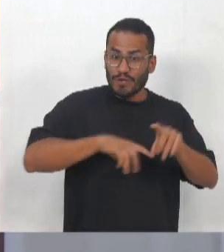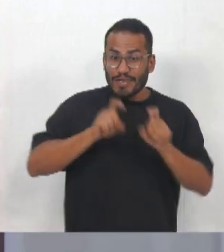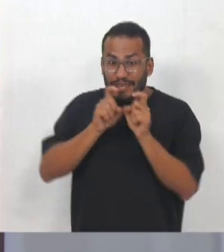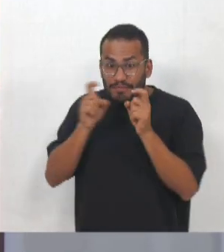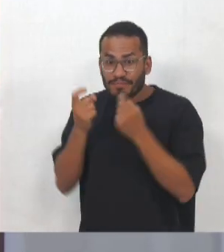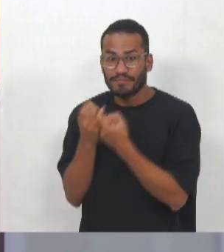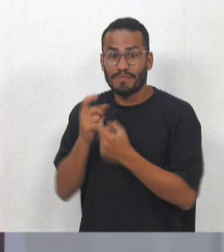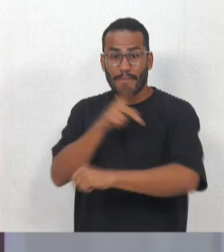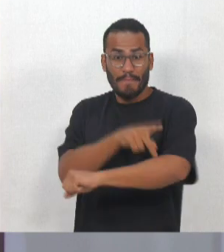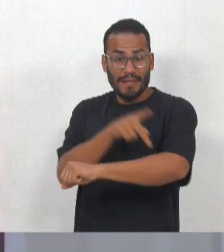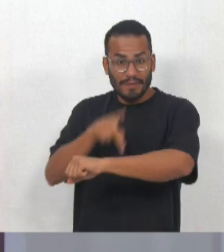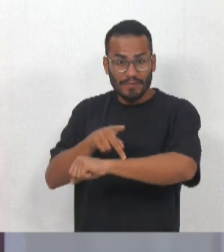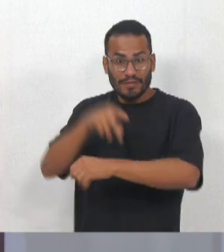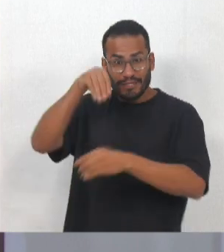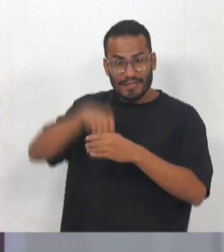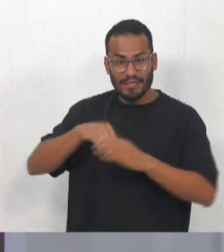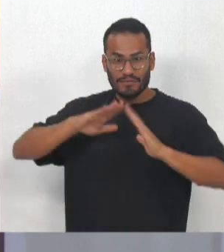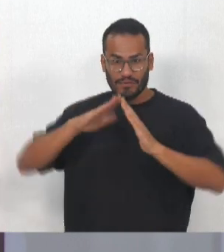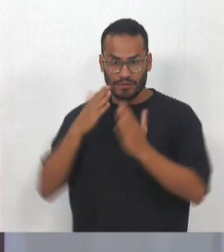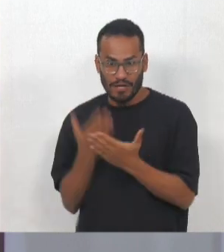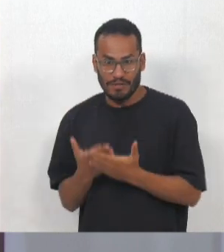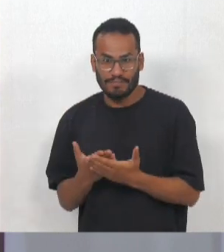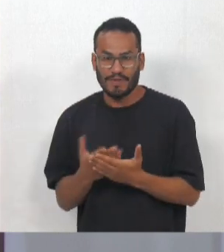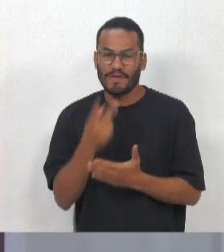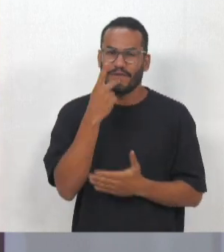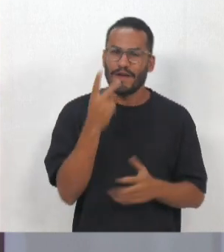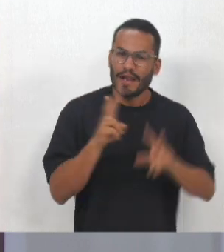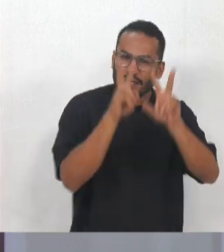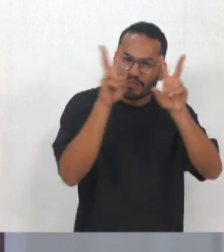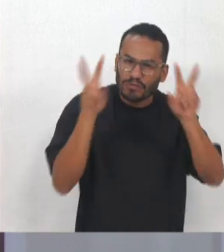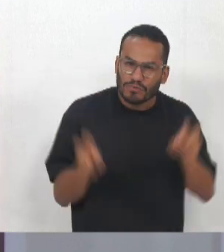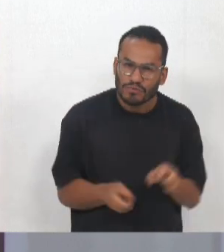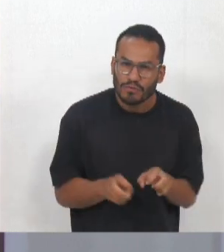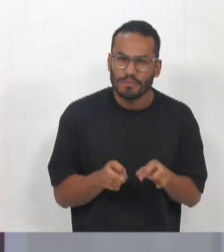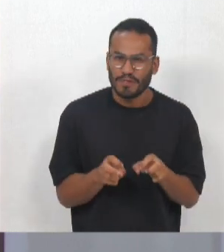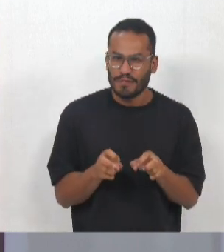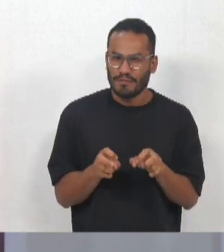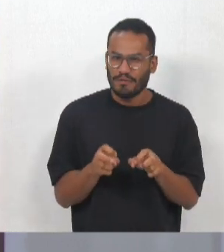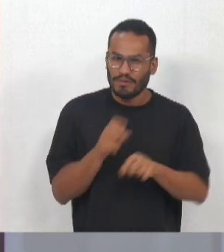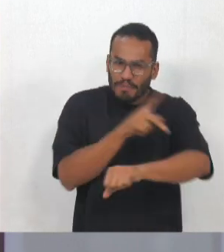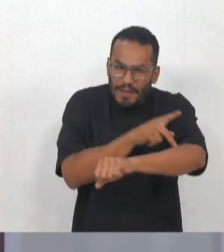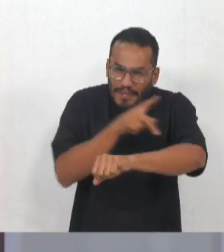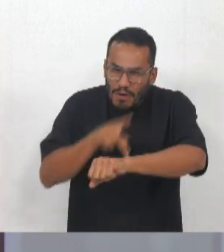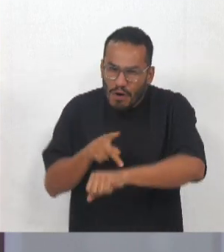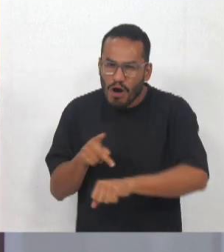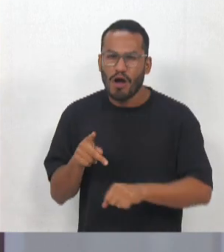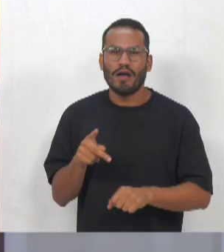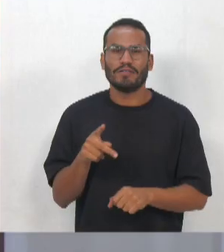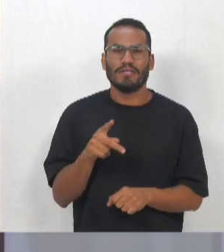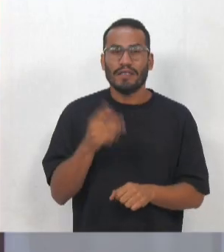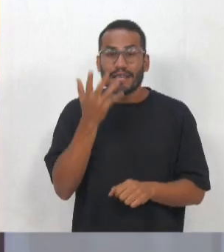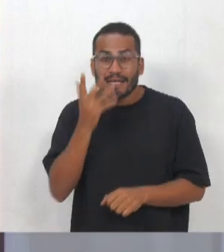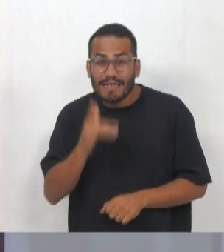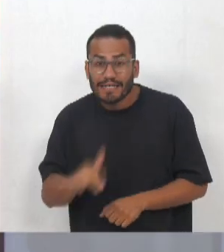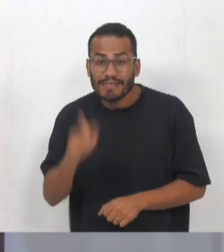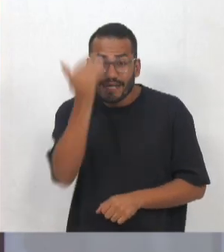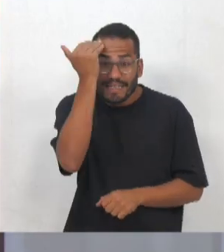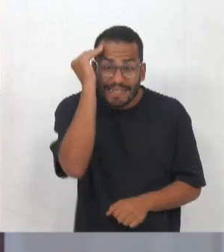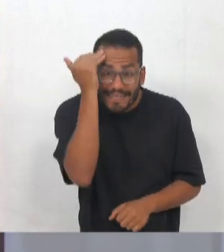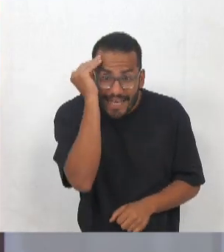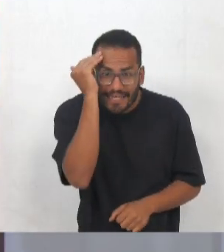sexual pedagógica nas escolas. Falar disso de uma abordagem, né, pedagógica para que a criança